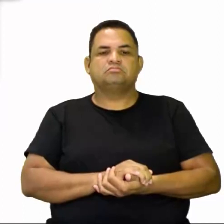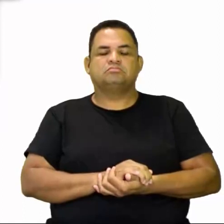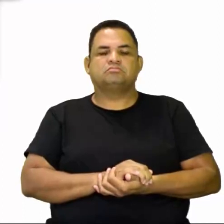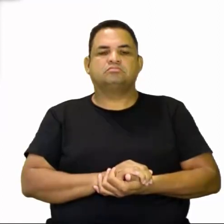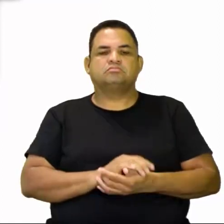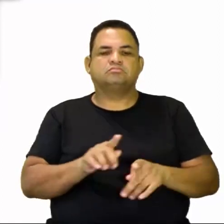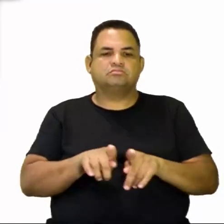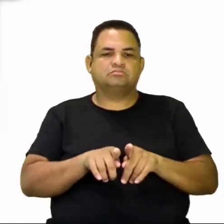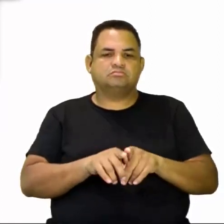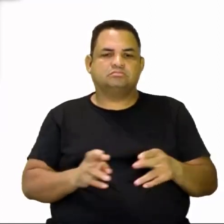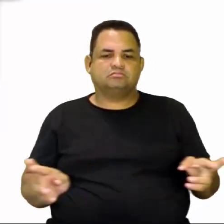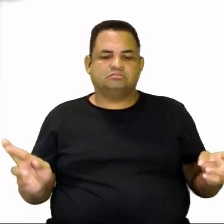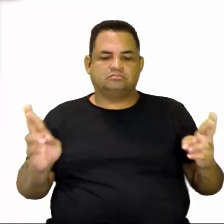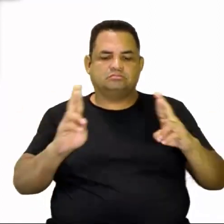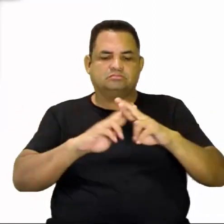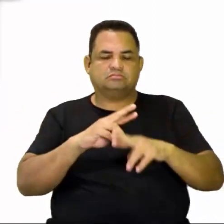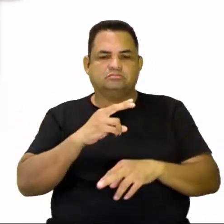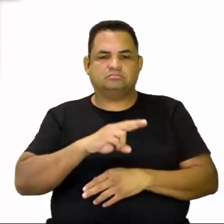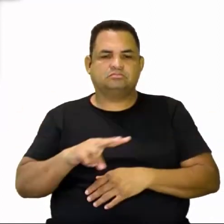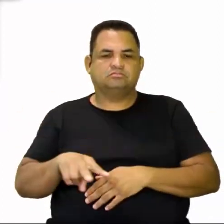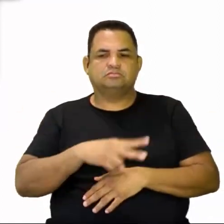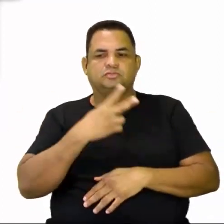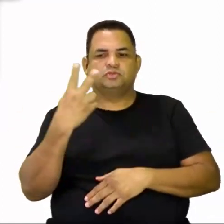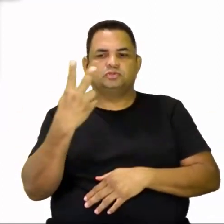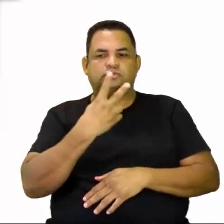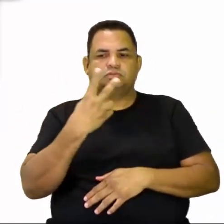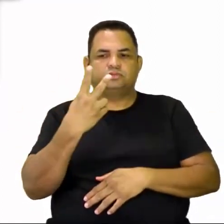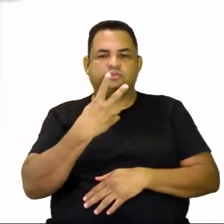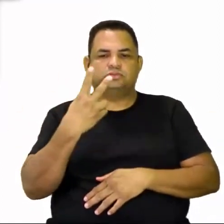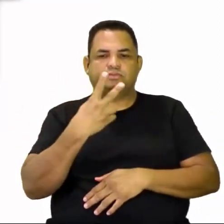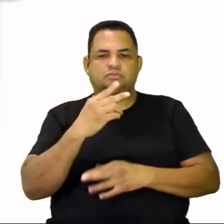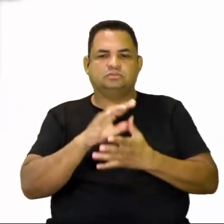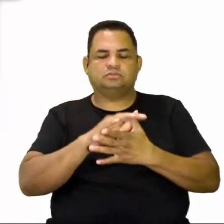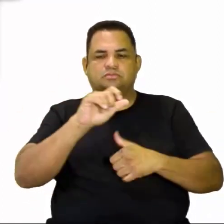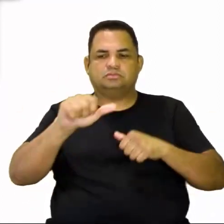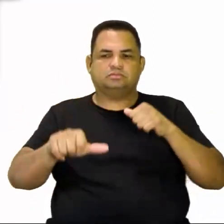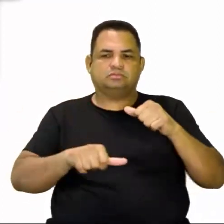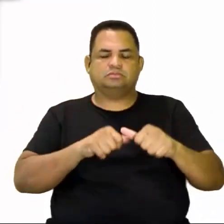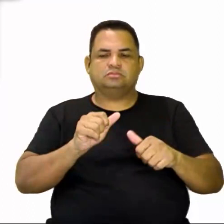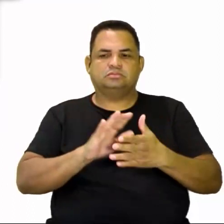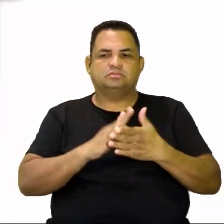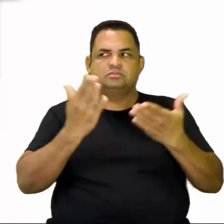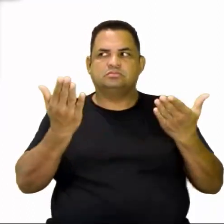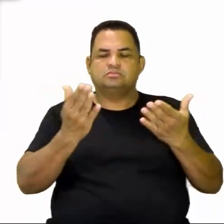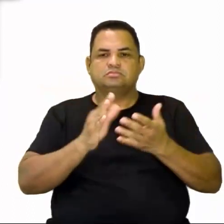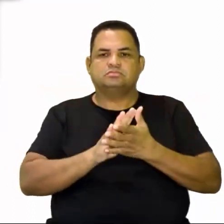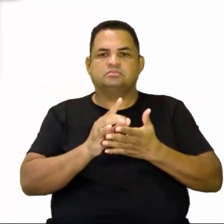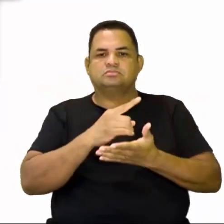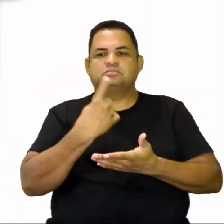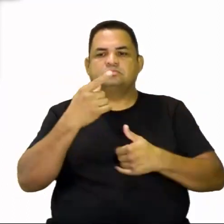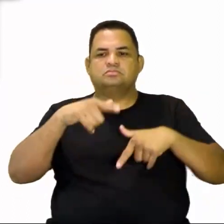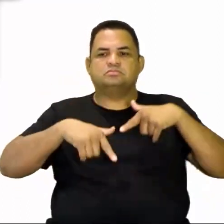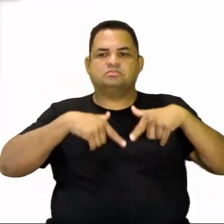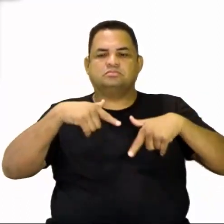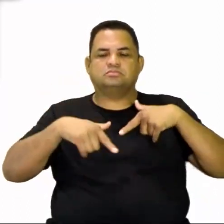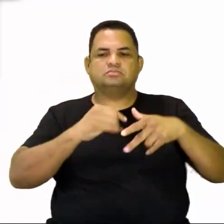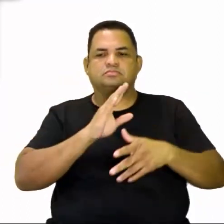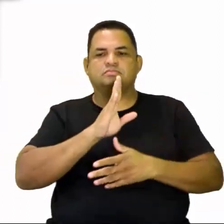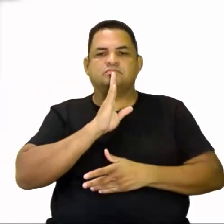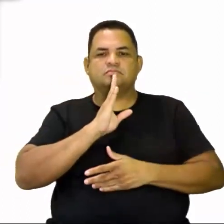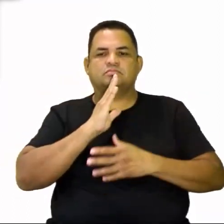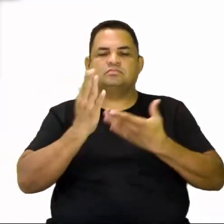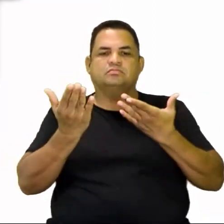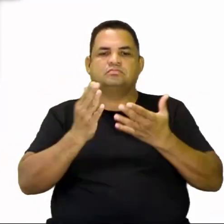e ainda reação de dupla troca. Isso aqui nós estamos trabalhando ou